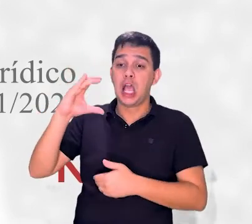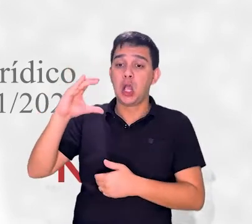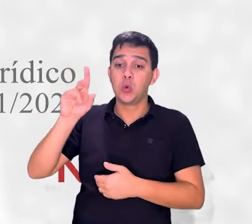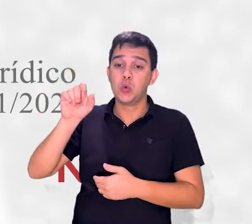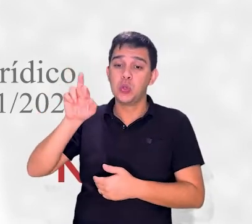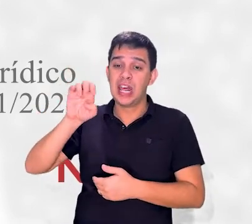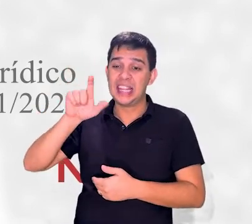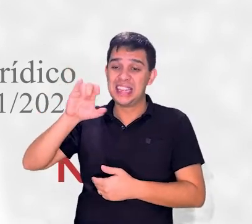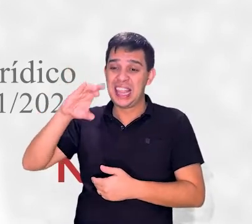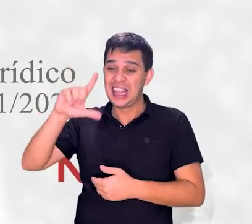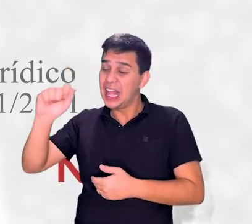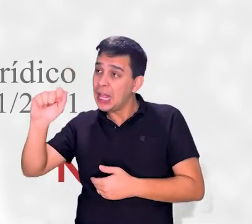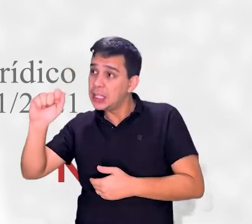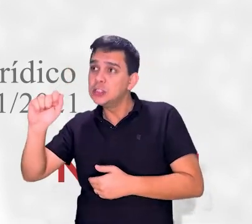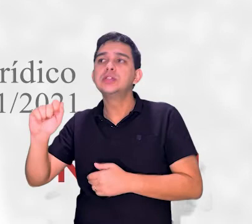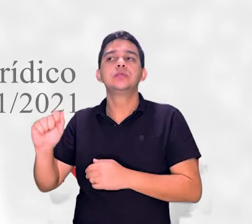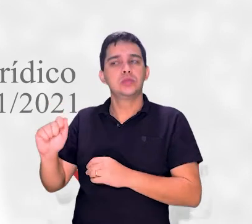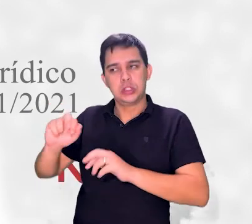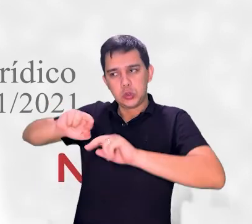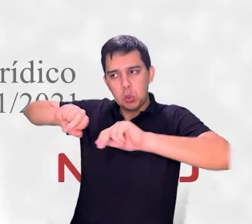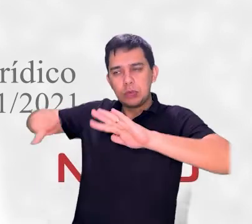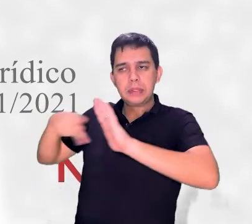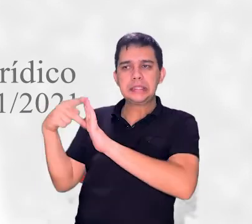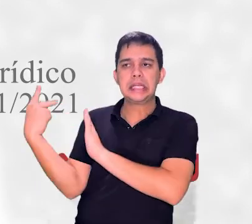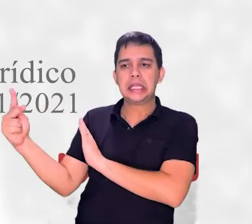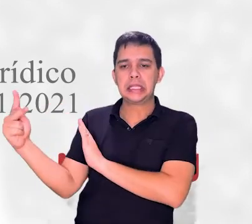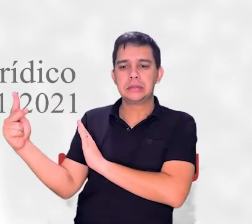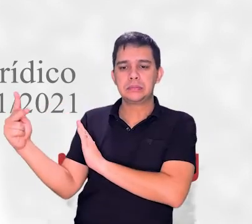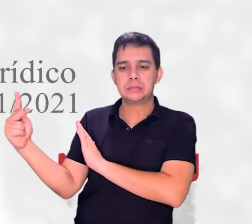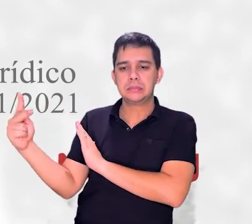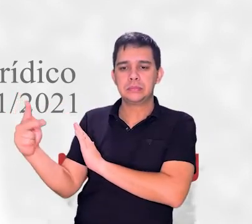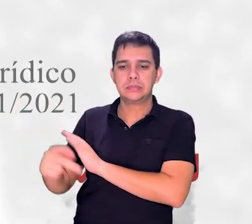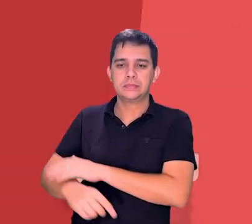jurídico, 30 de novembro de 2021.